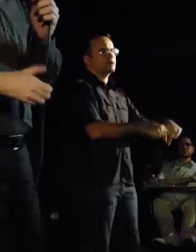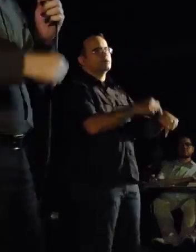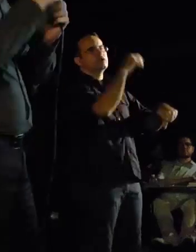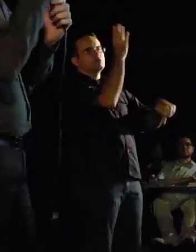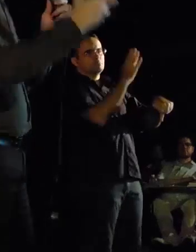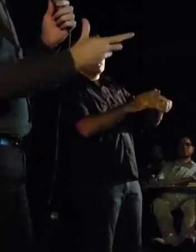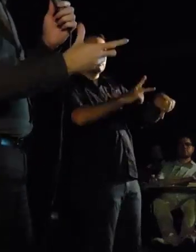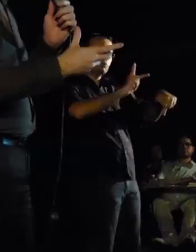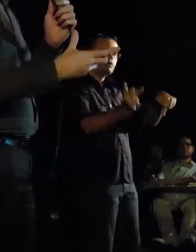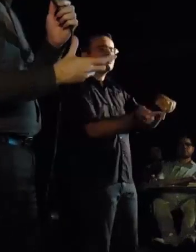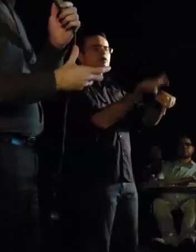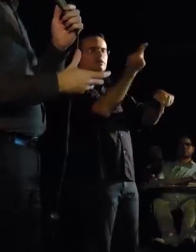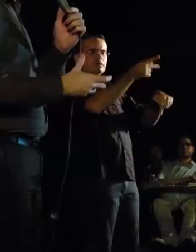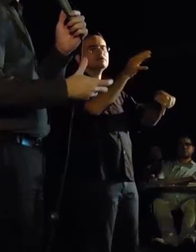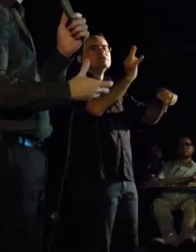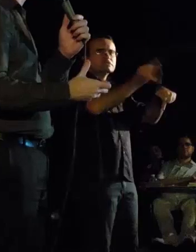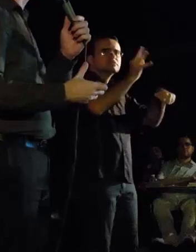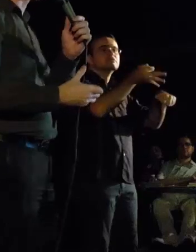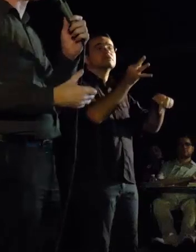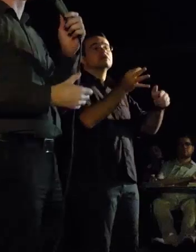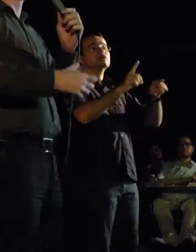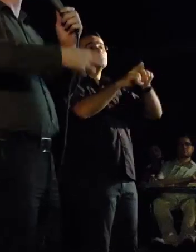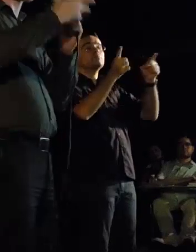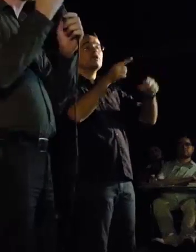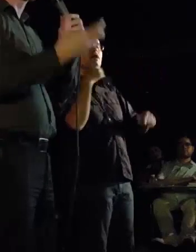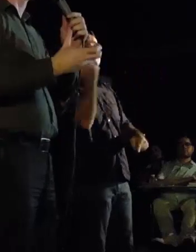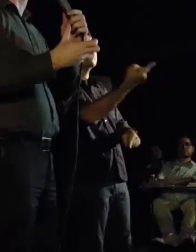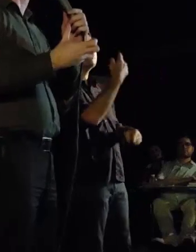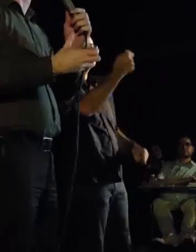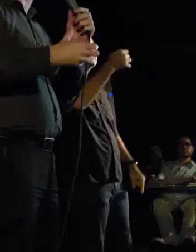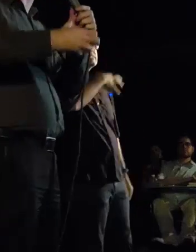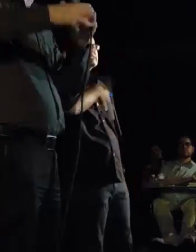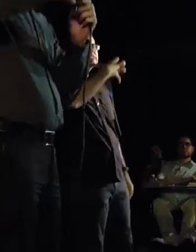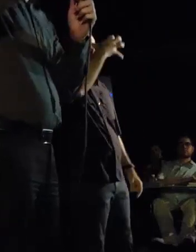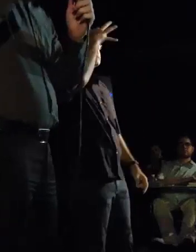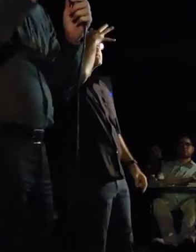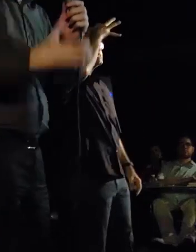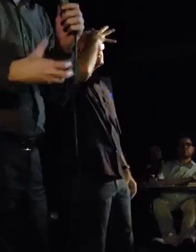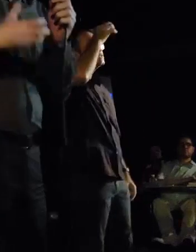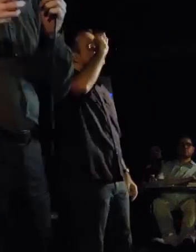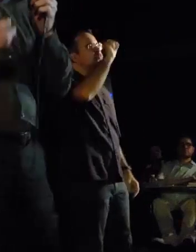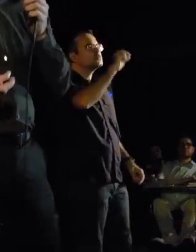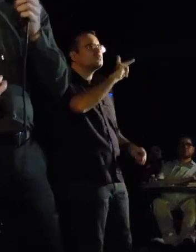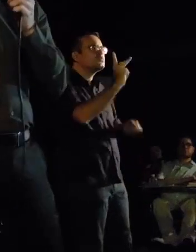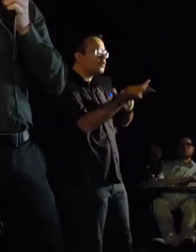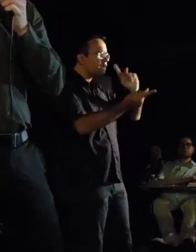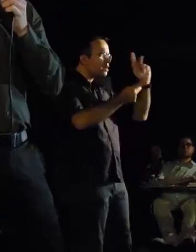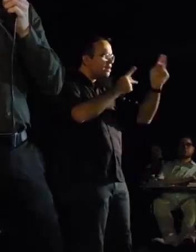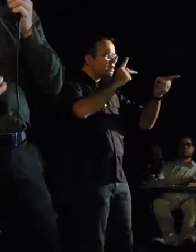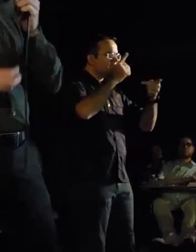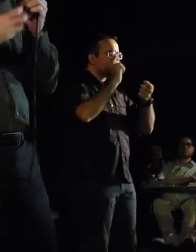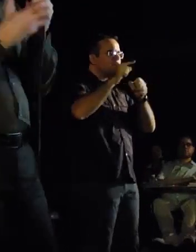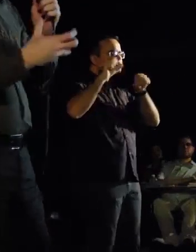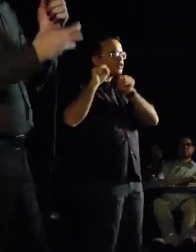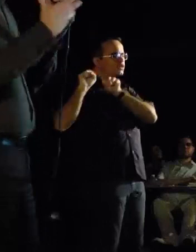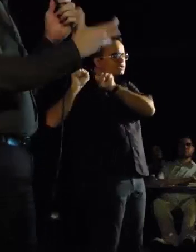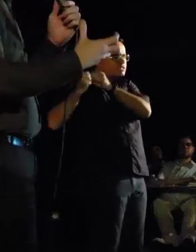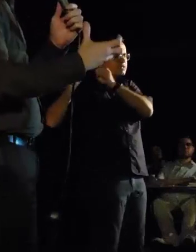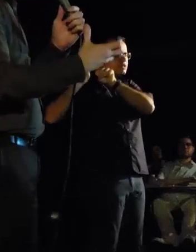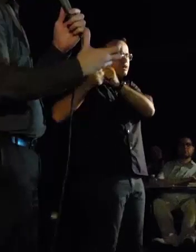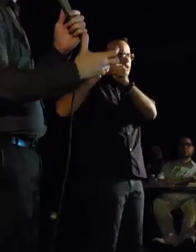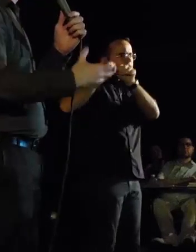né? Então é importante também para nós termos consciência de quais foram essas fraturas históricas que